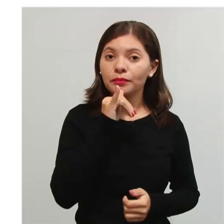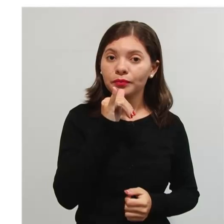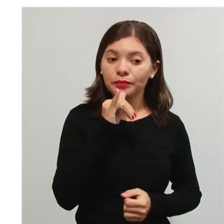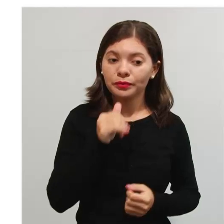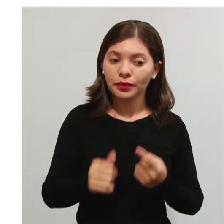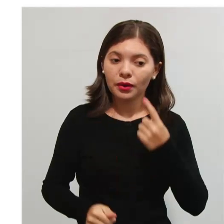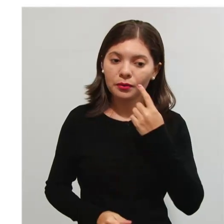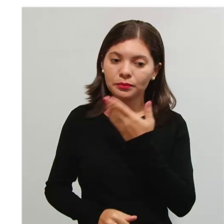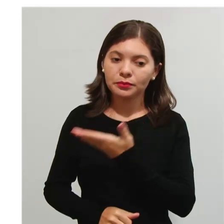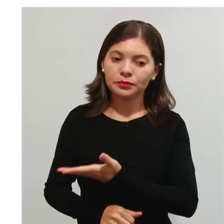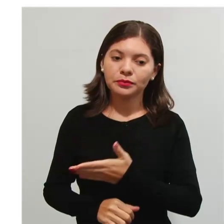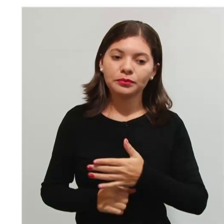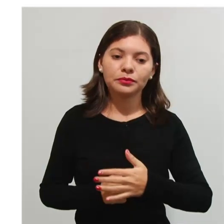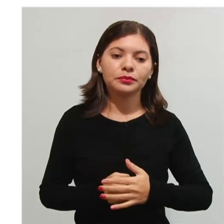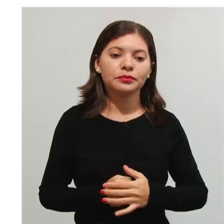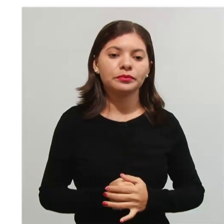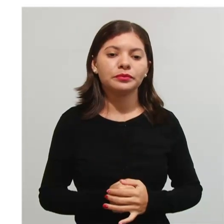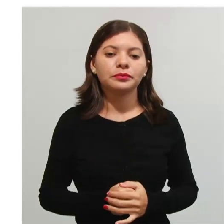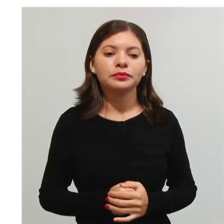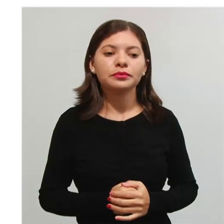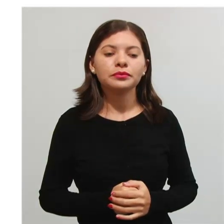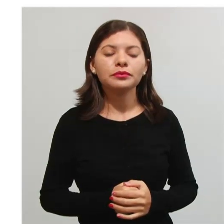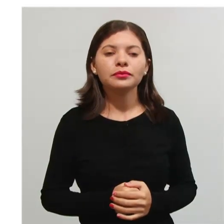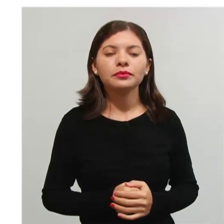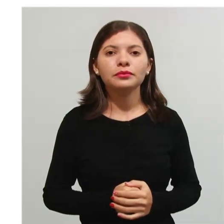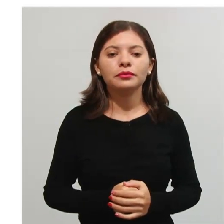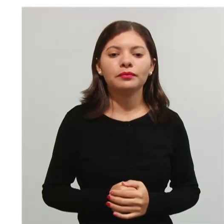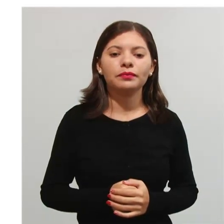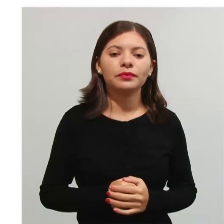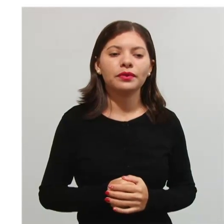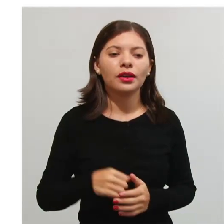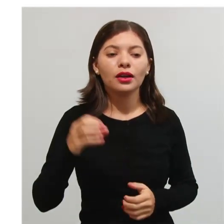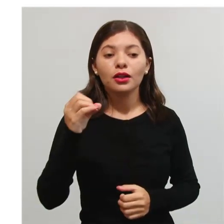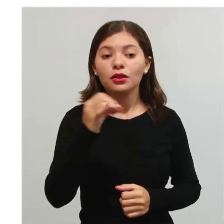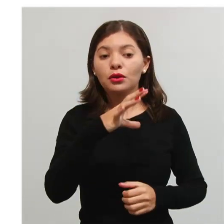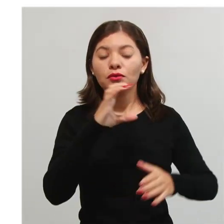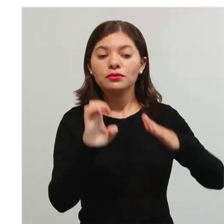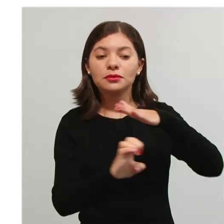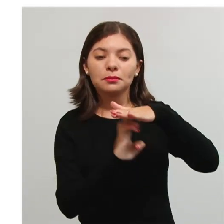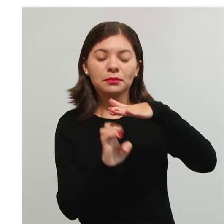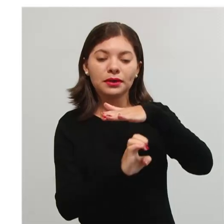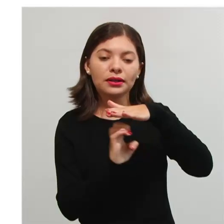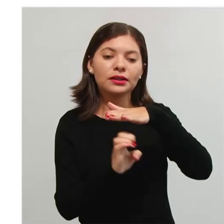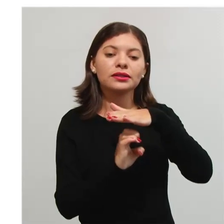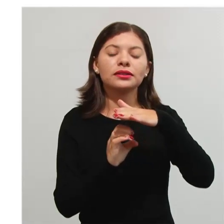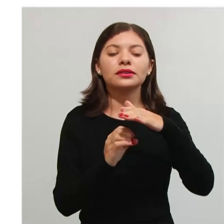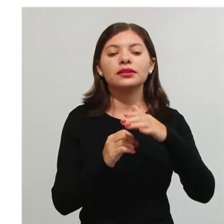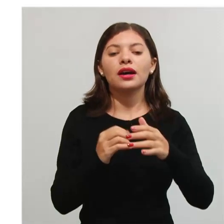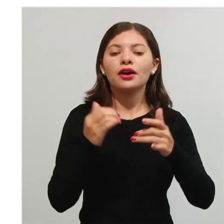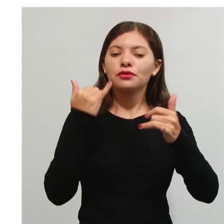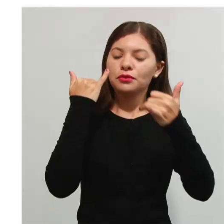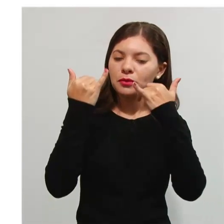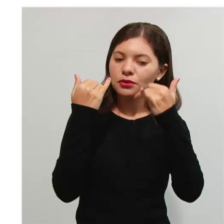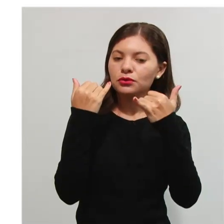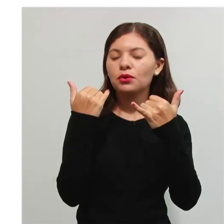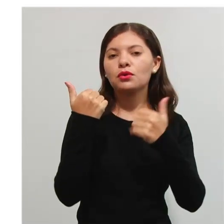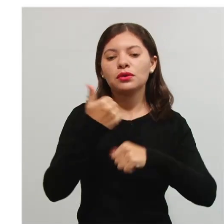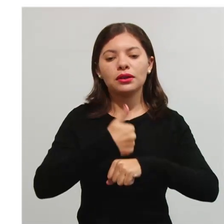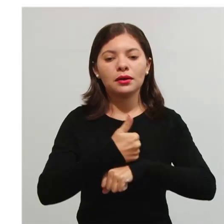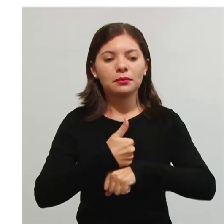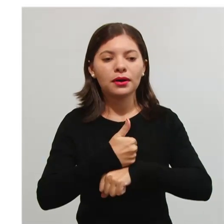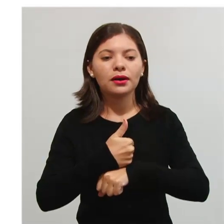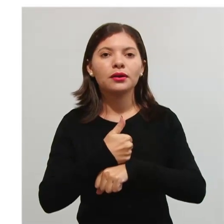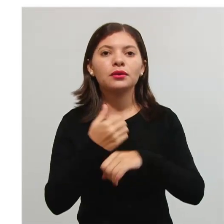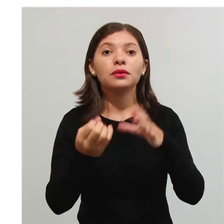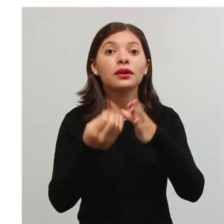o programa de Softex e Gênesis, de geração de novas empresas de software, informação e serviços que